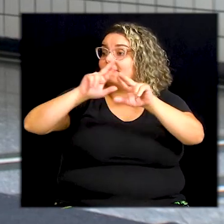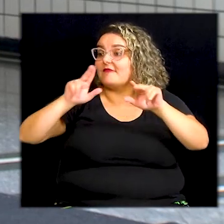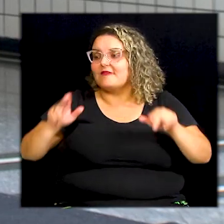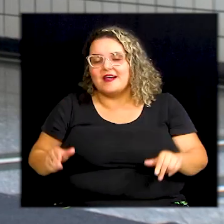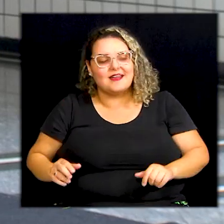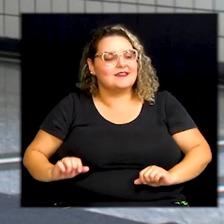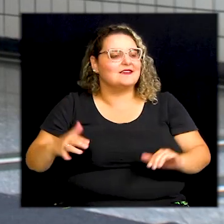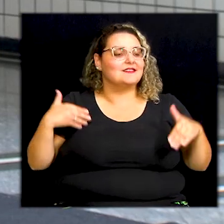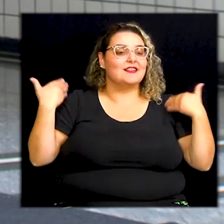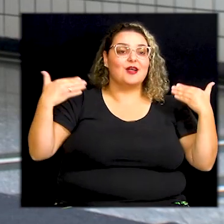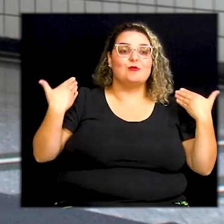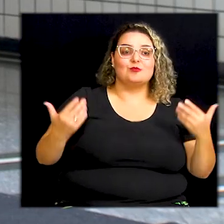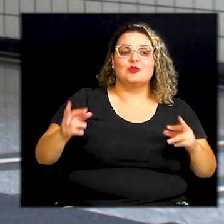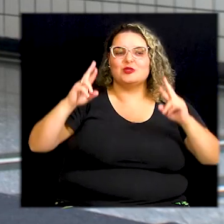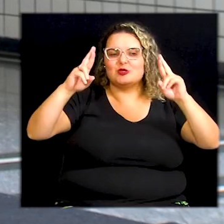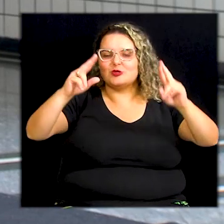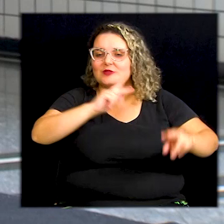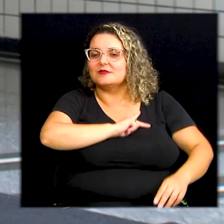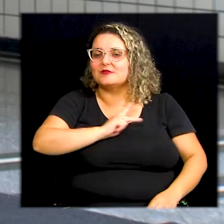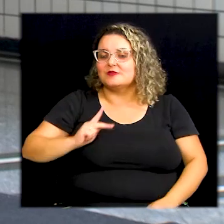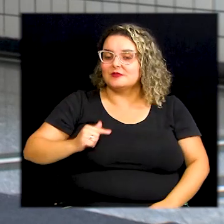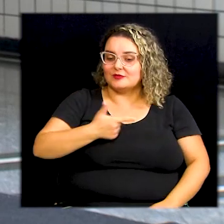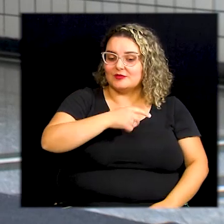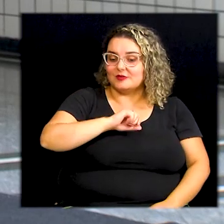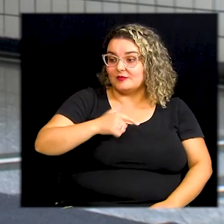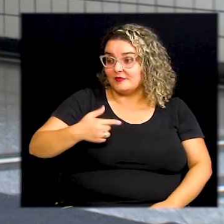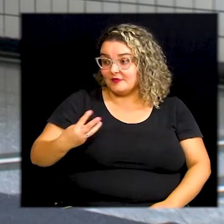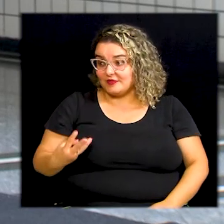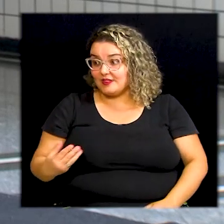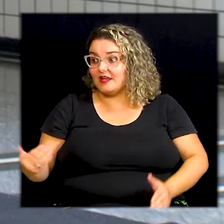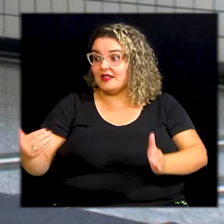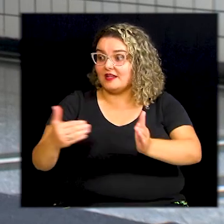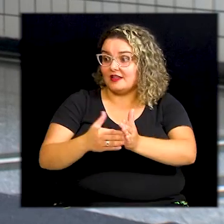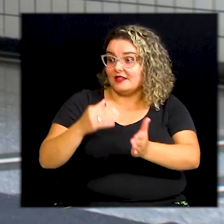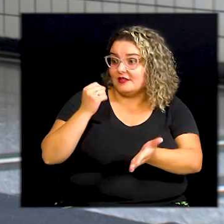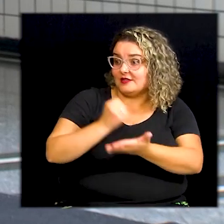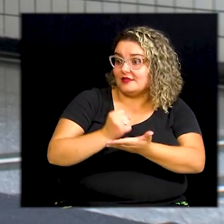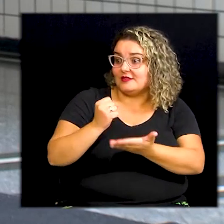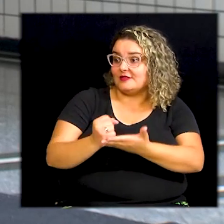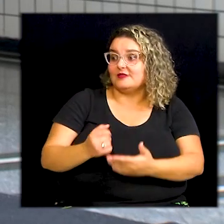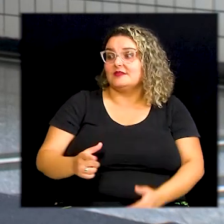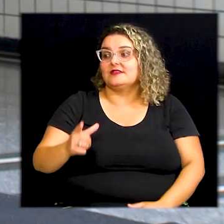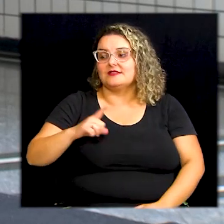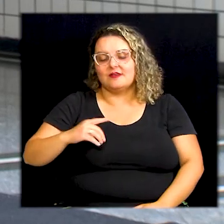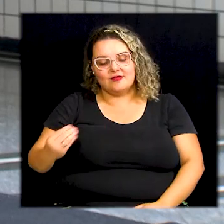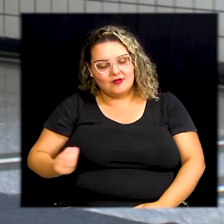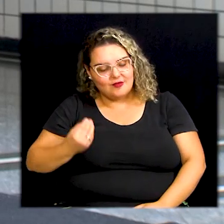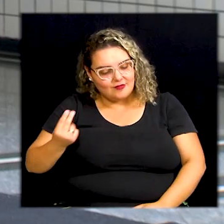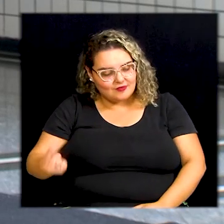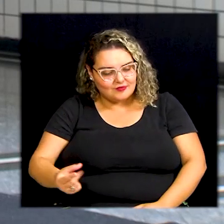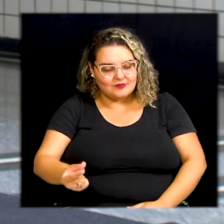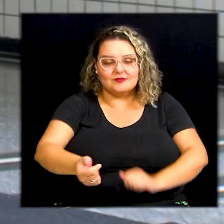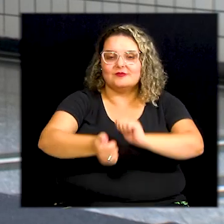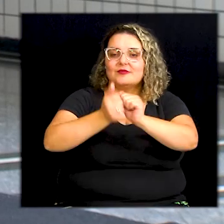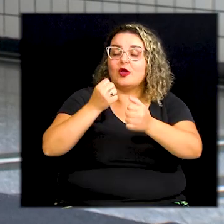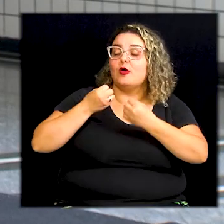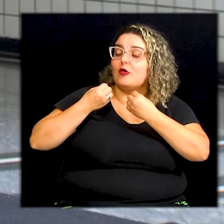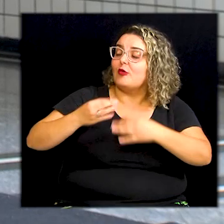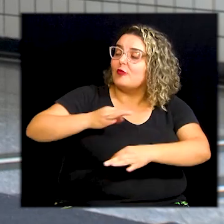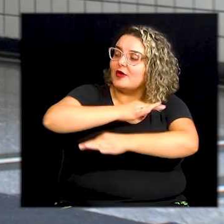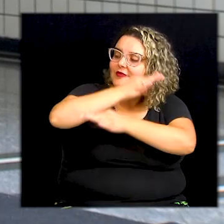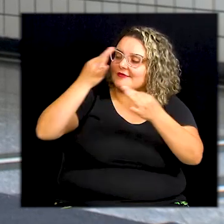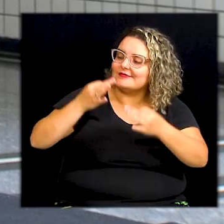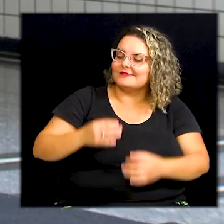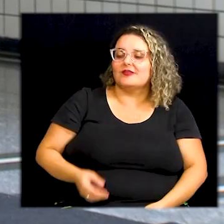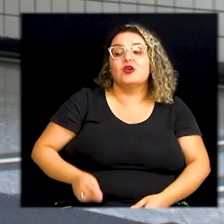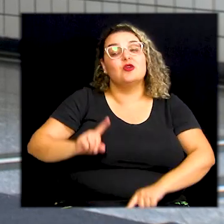para os torcedores pontepretanos, 2023 até o seu contrato, que você tenha vida longa aí no futebol, boa sorte.